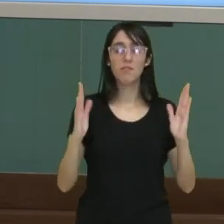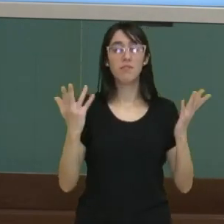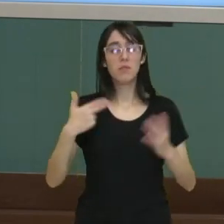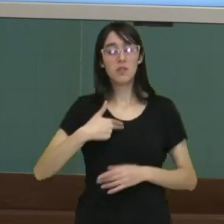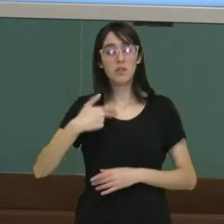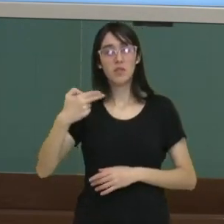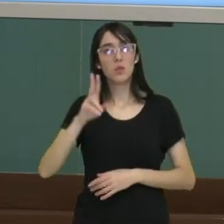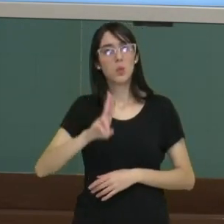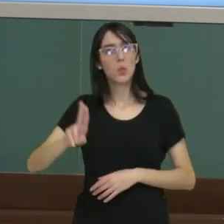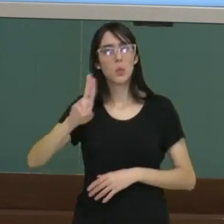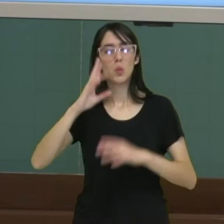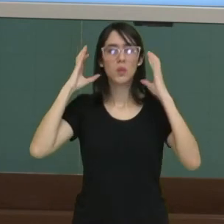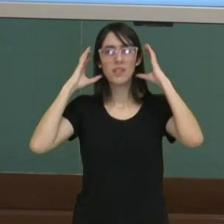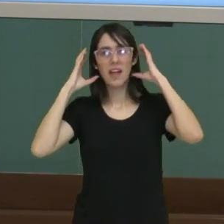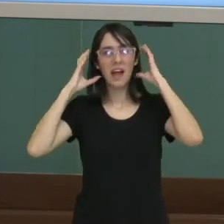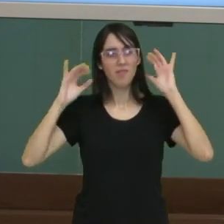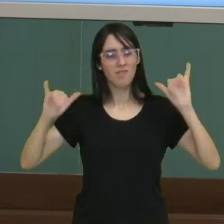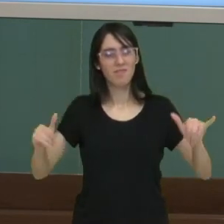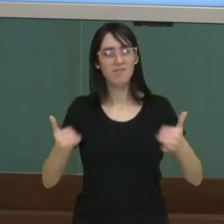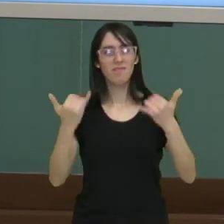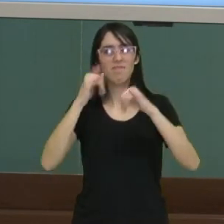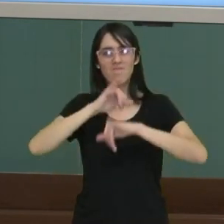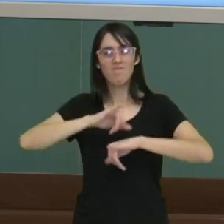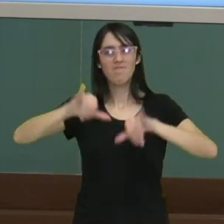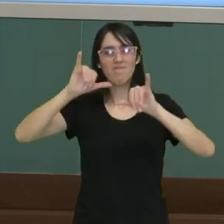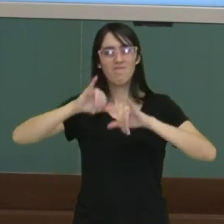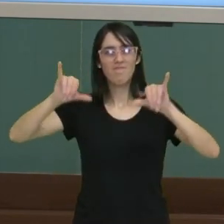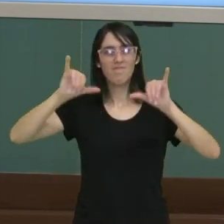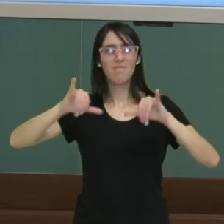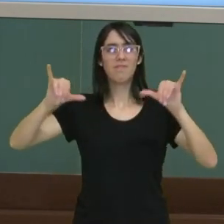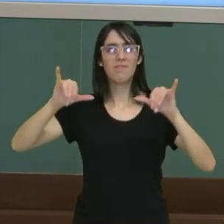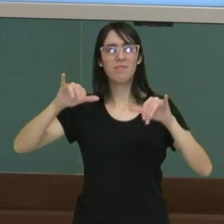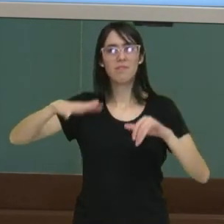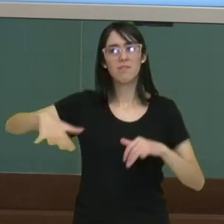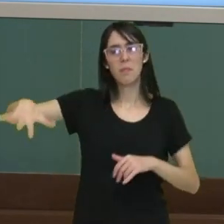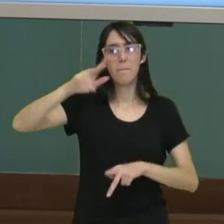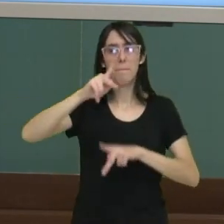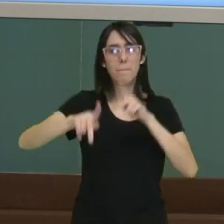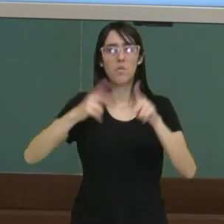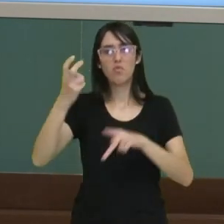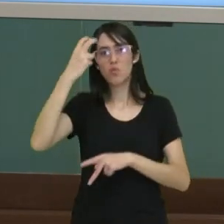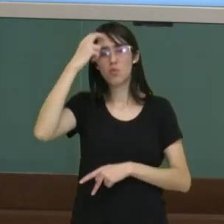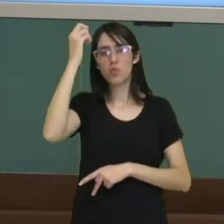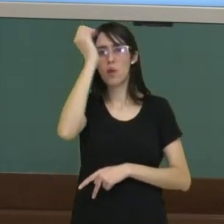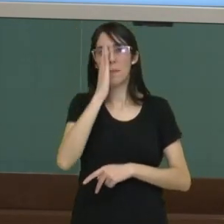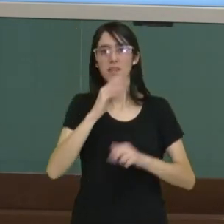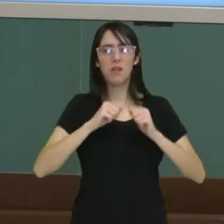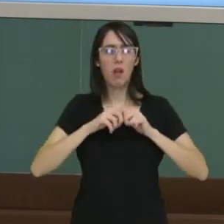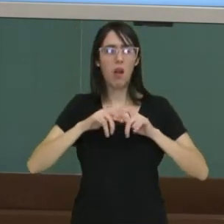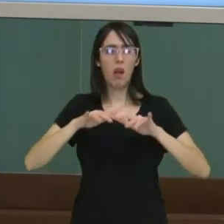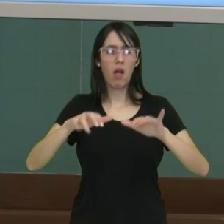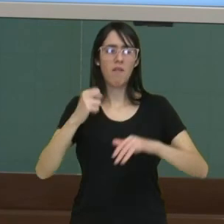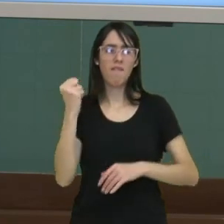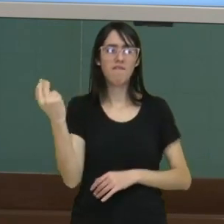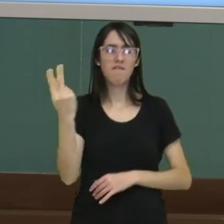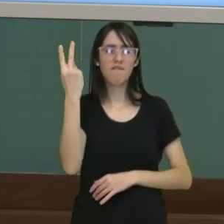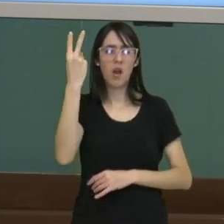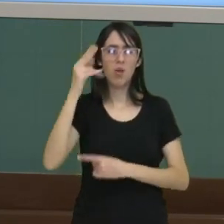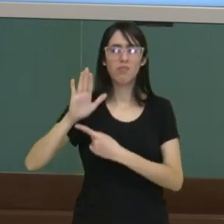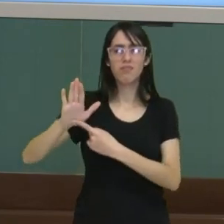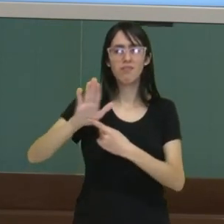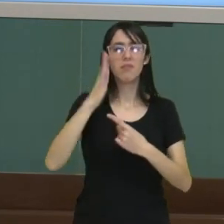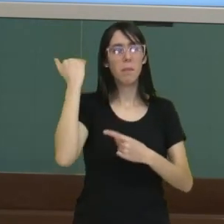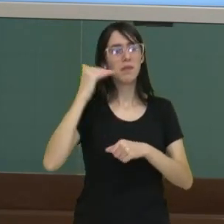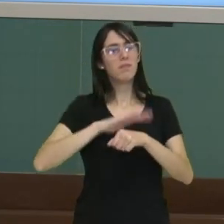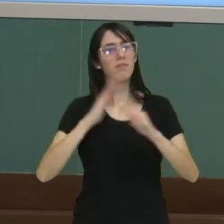rádio, então, como um instrumento de propaganda e alcance popular. E a cultura brasileira, ela foi muito valorizada no governo